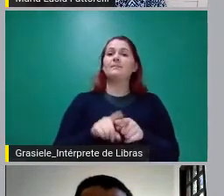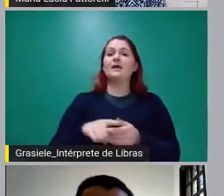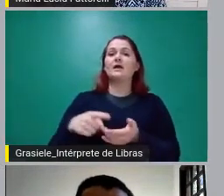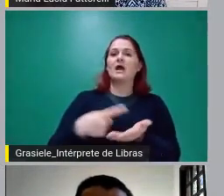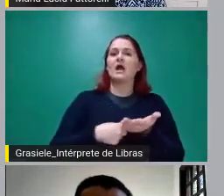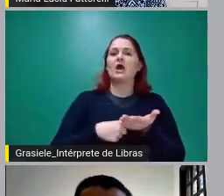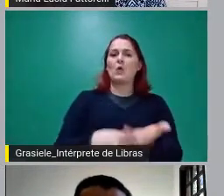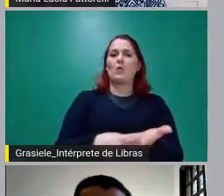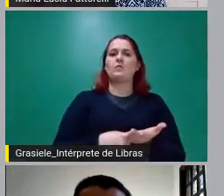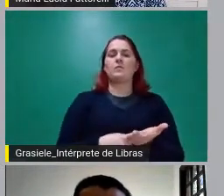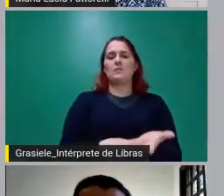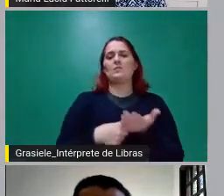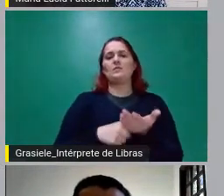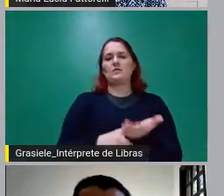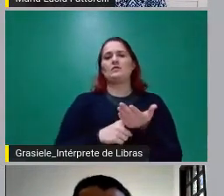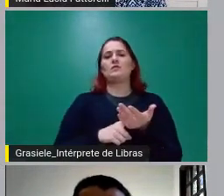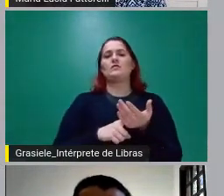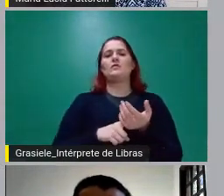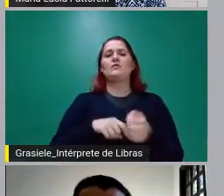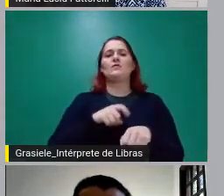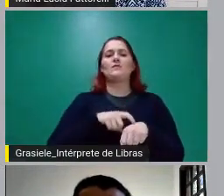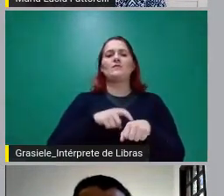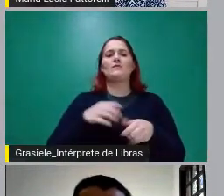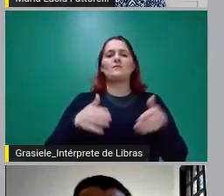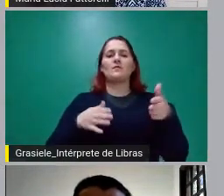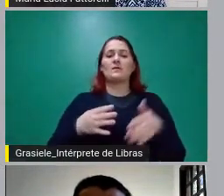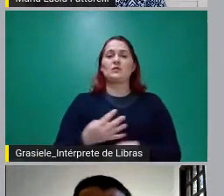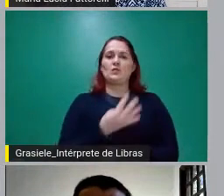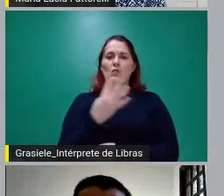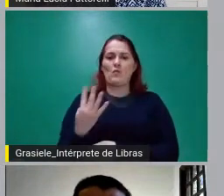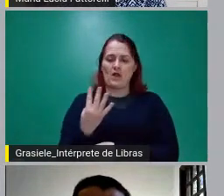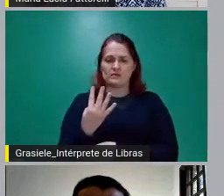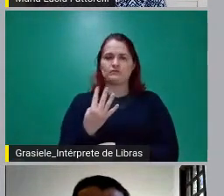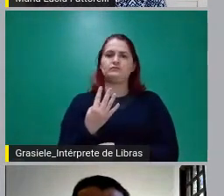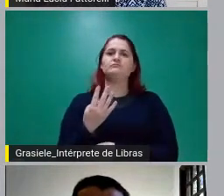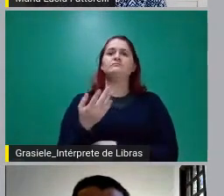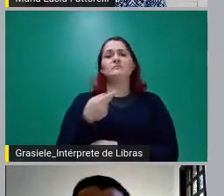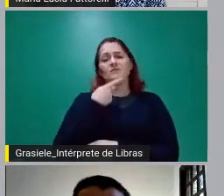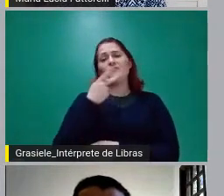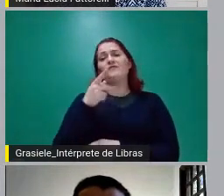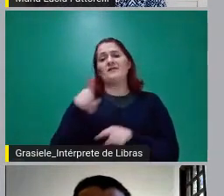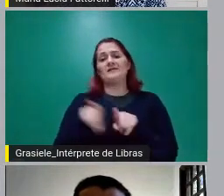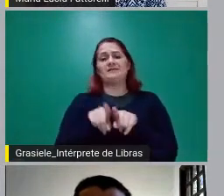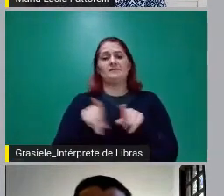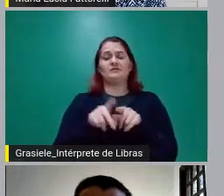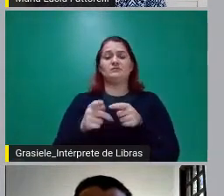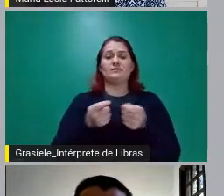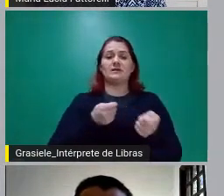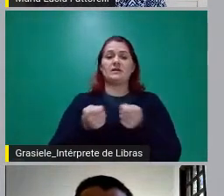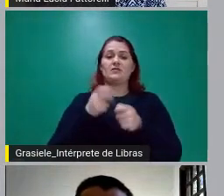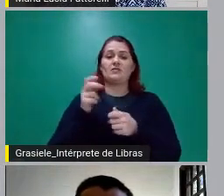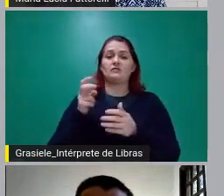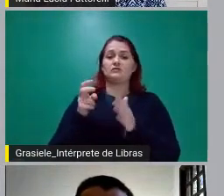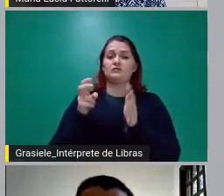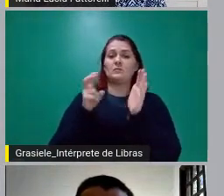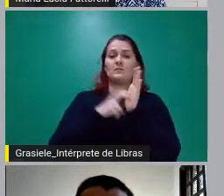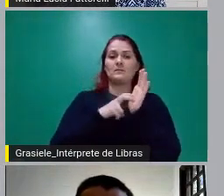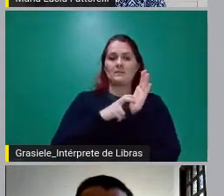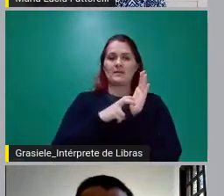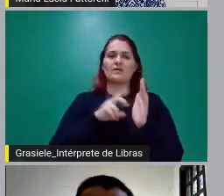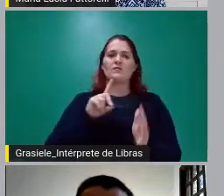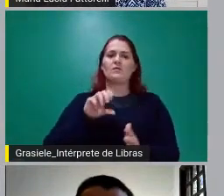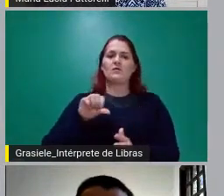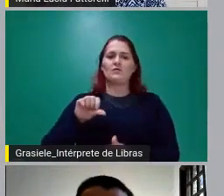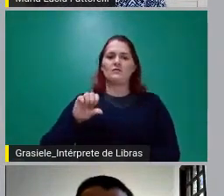outras também aconteceu, algumas dos elementos que eu vou citar agora, das negociações com os bancos comerciais em